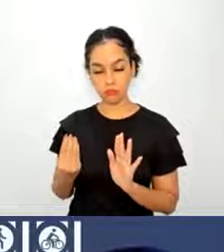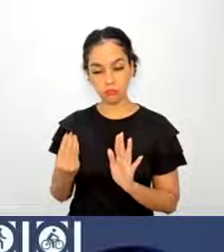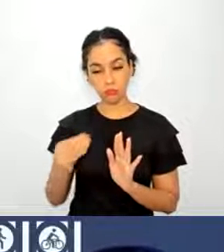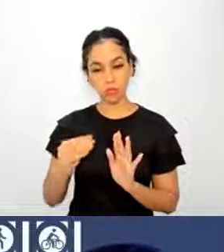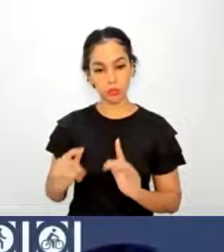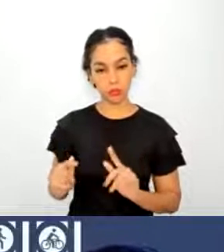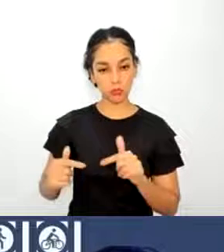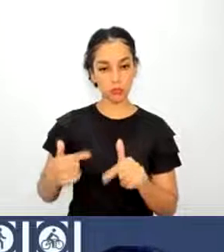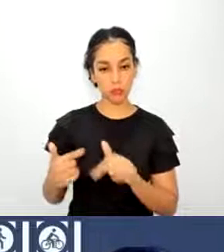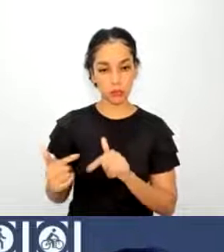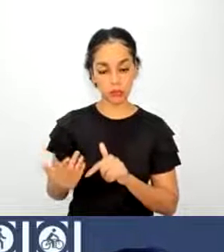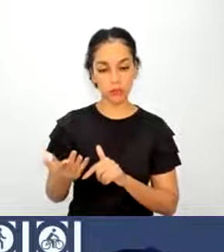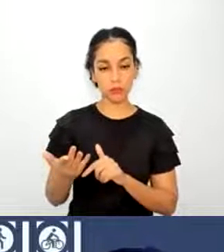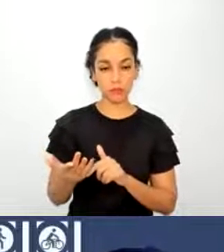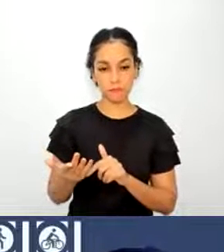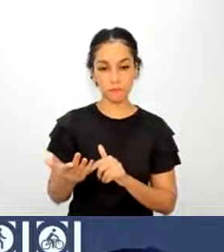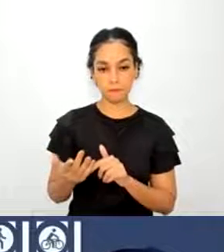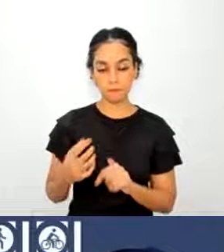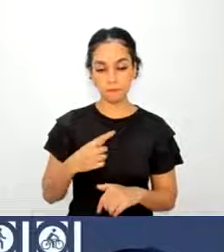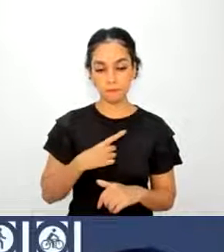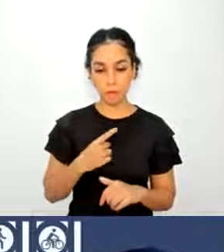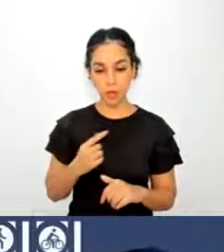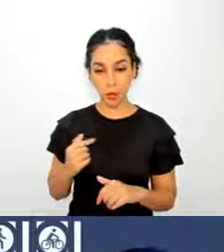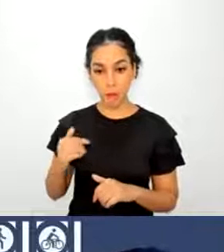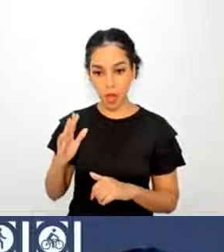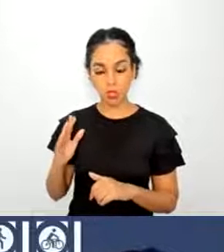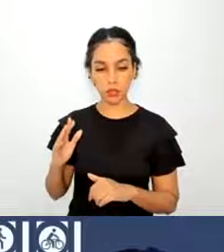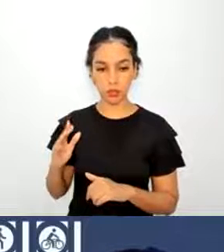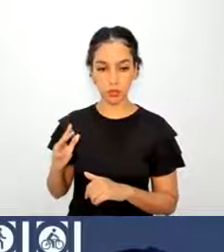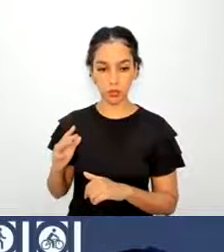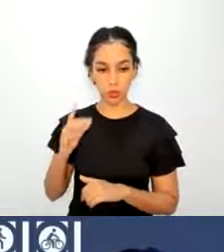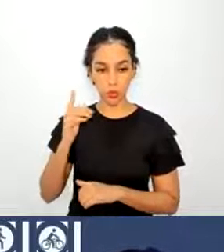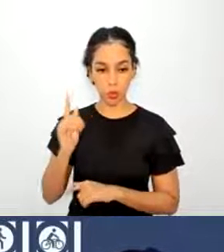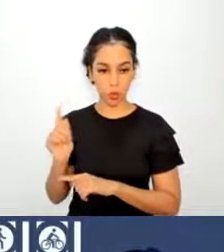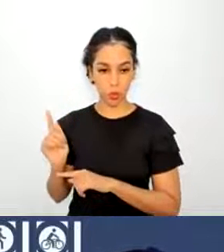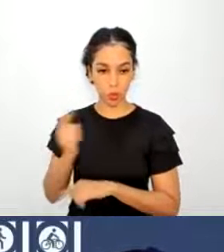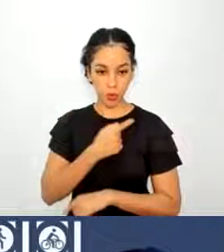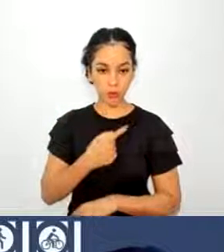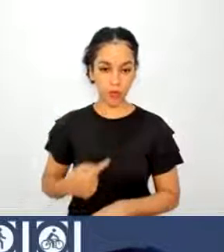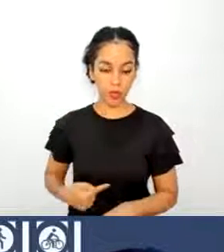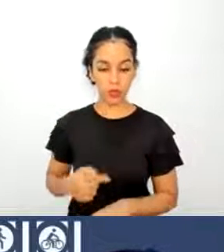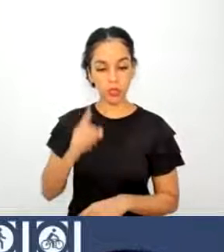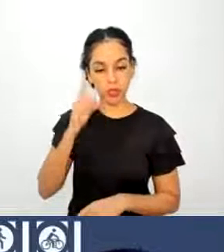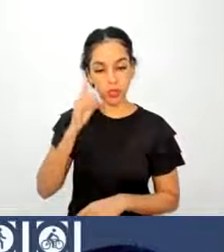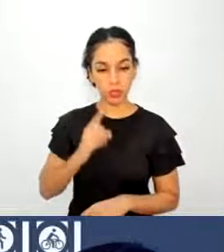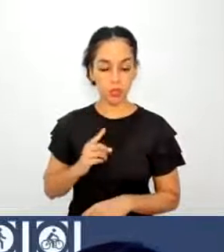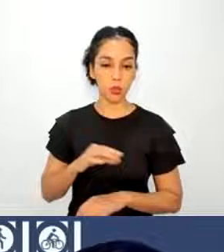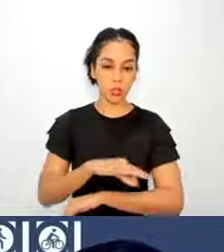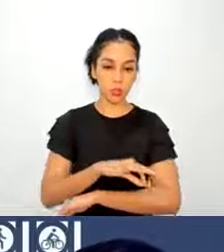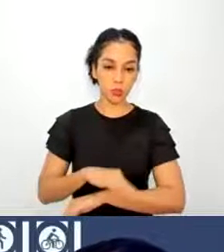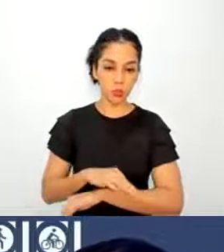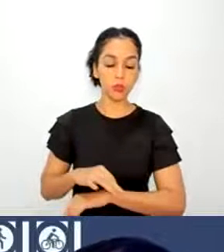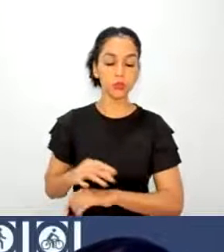ações, elas vieram mais do governo, né, da direção de arquitetura de obras públicas e com